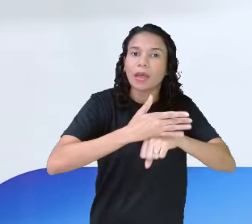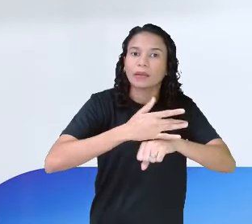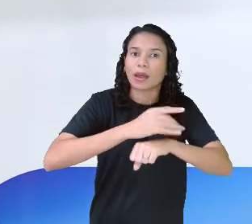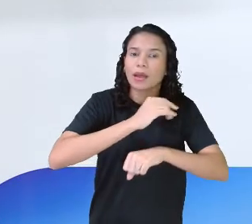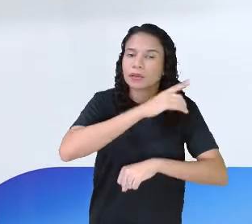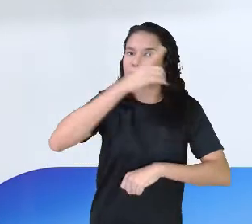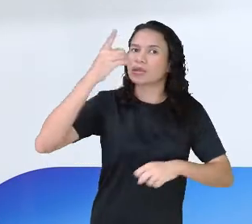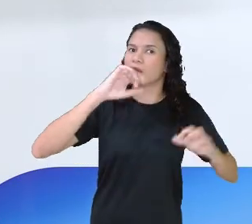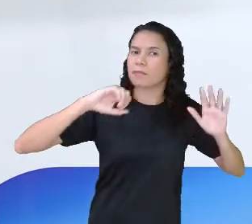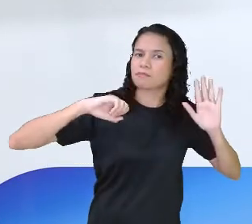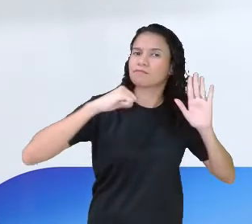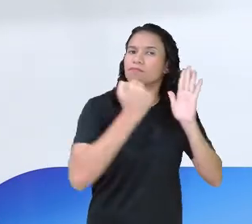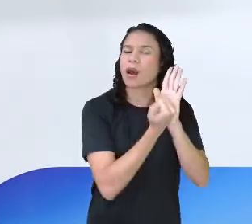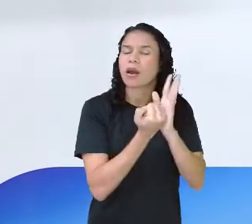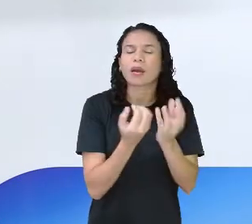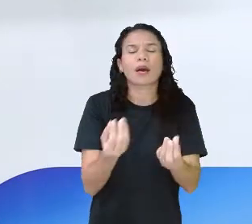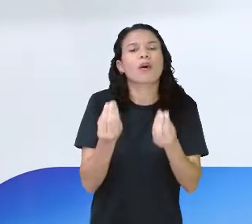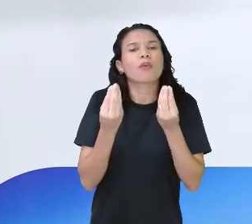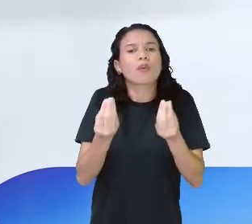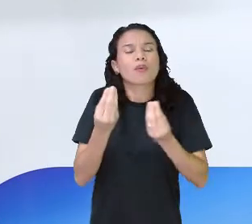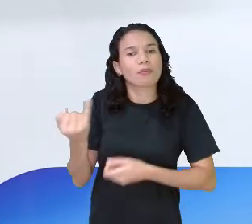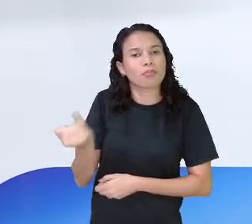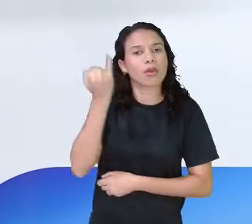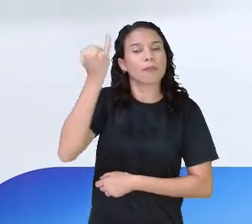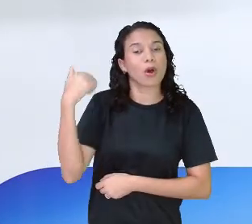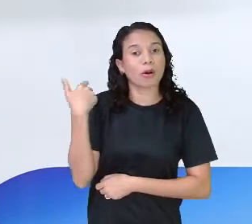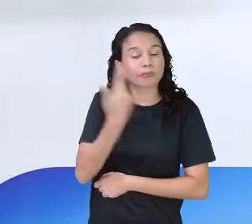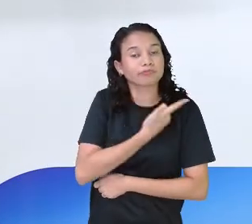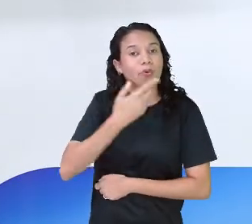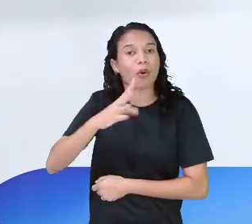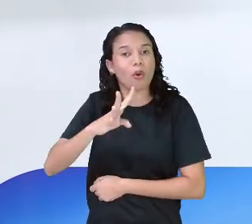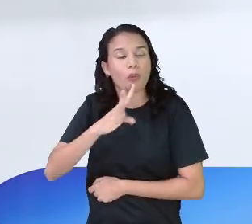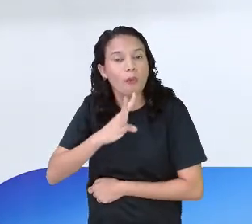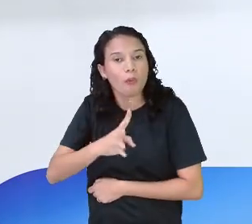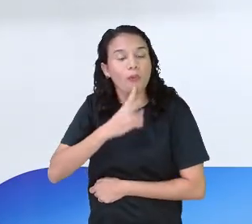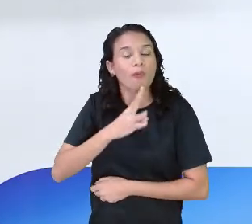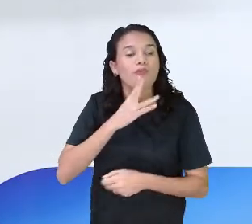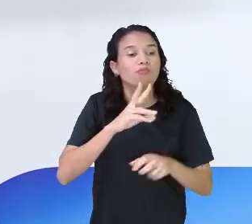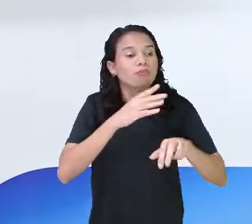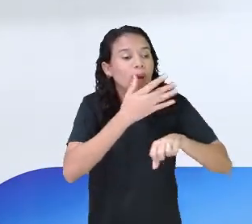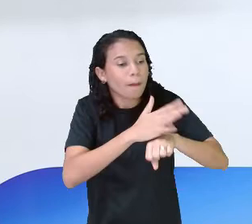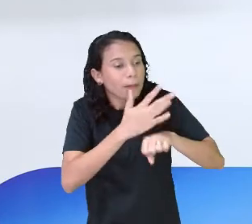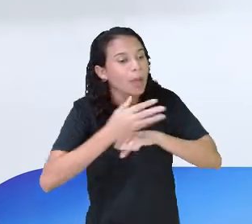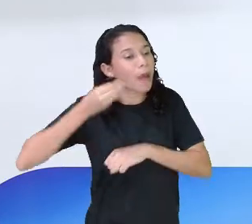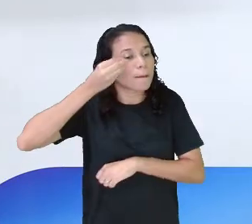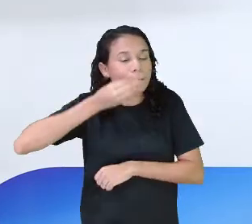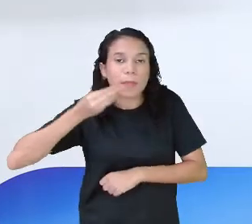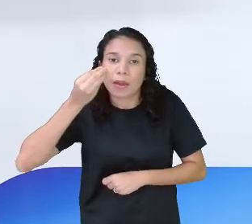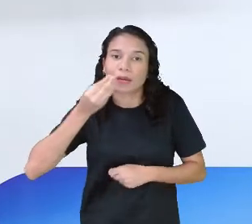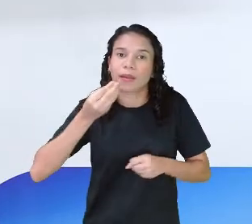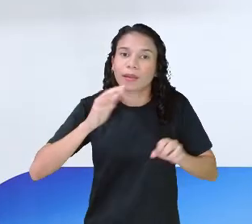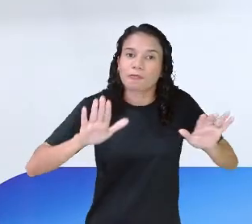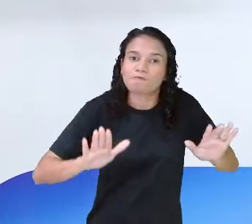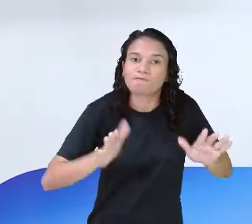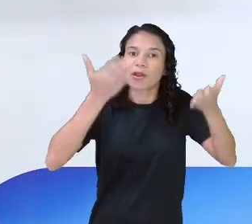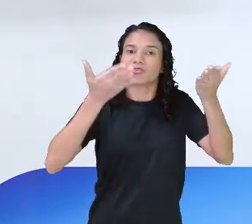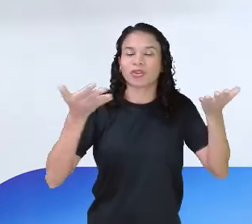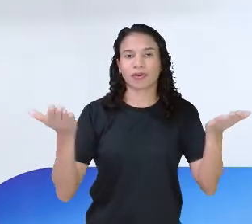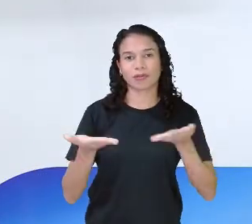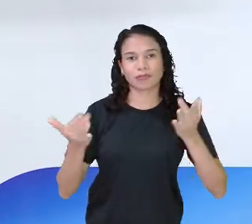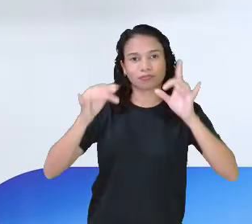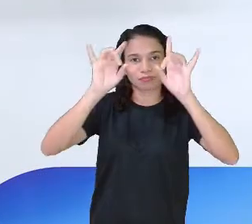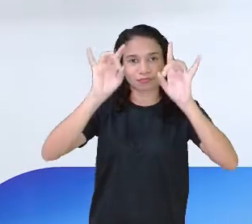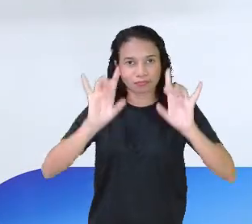qual a importância da gente ter acesso, da gente conhecer a vivência e a experiência de comemorar uma data como